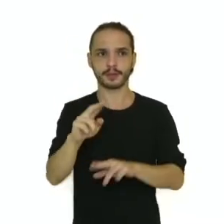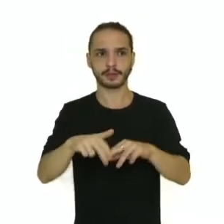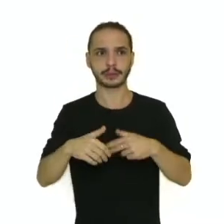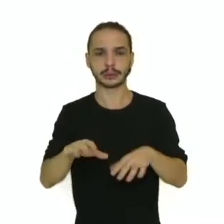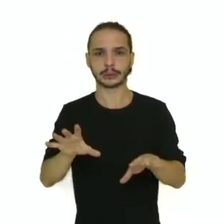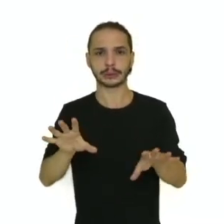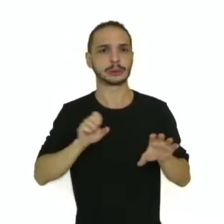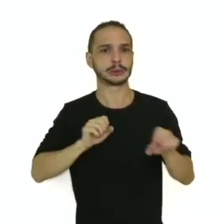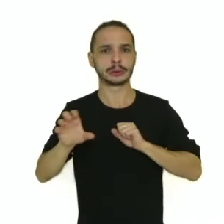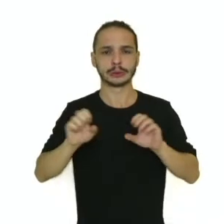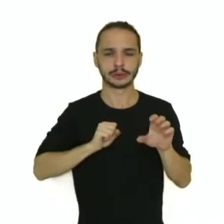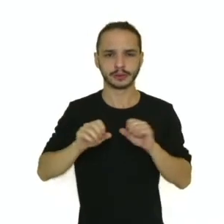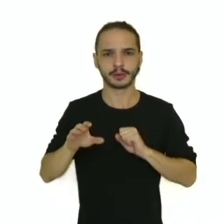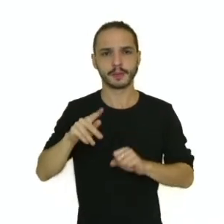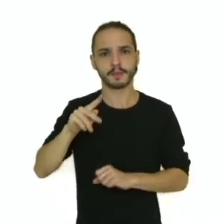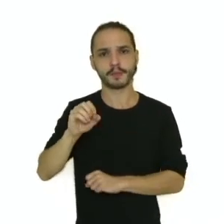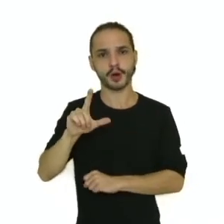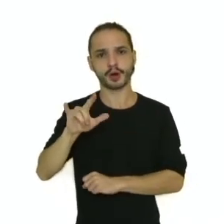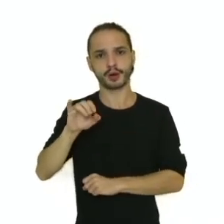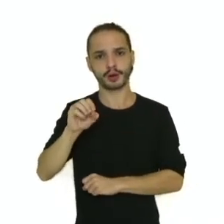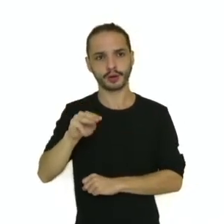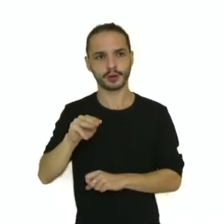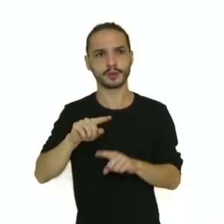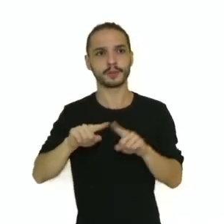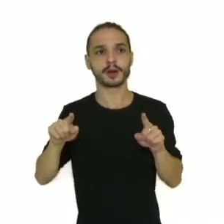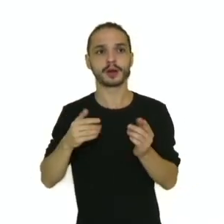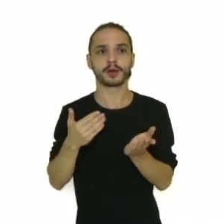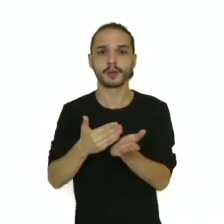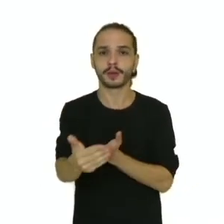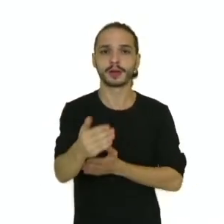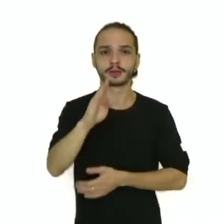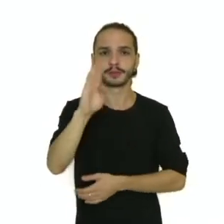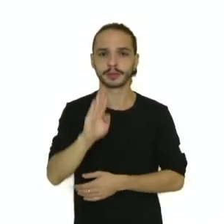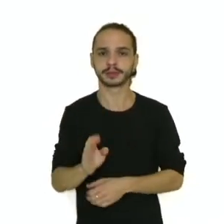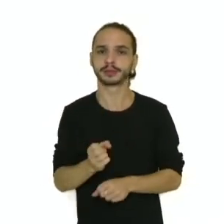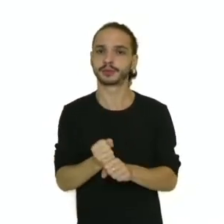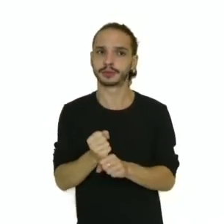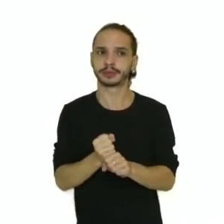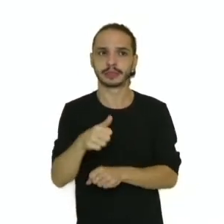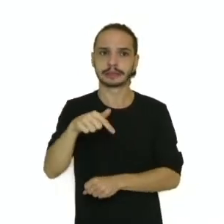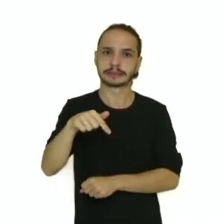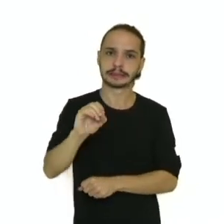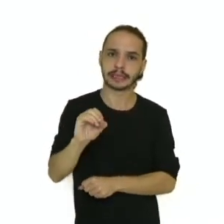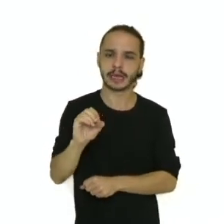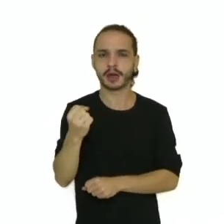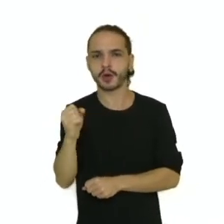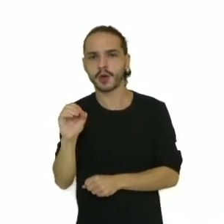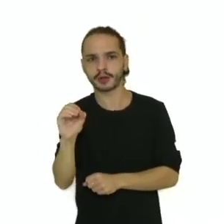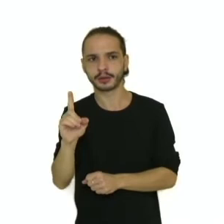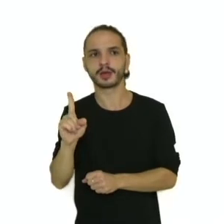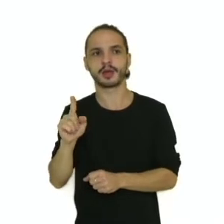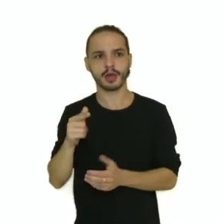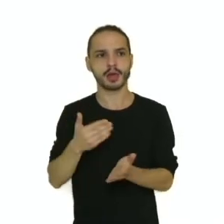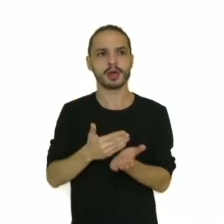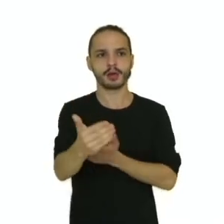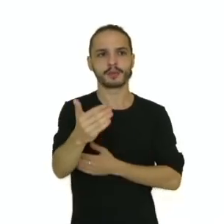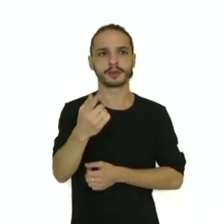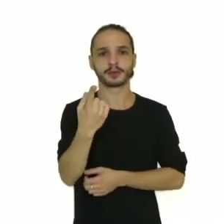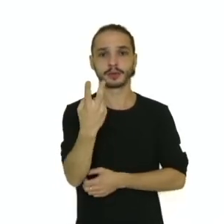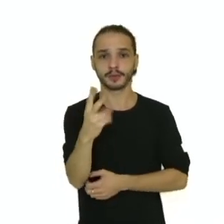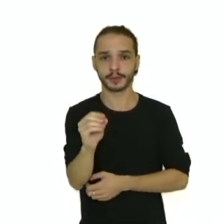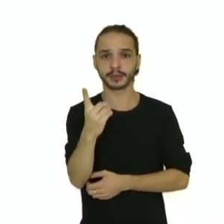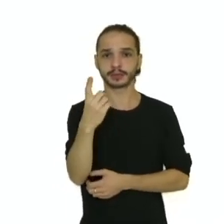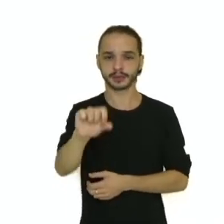só chegou ao Brasil entre a década de 70 e 80 e em 2019 a prática foi regulamentada por meio da